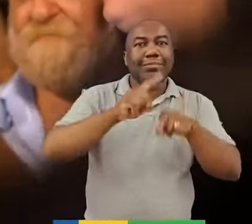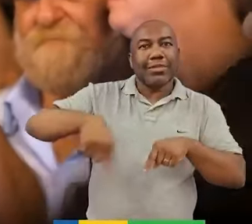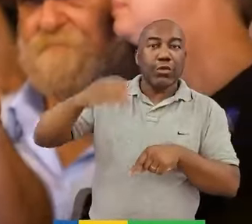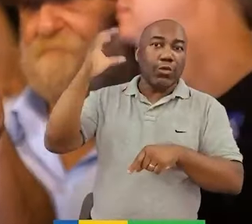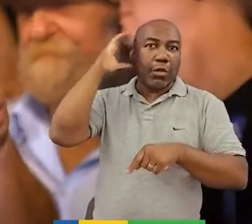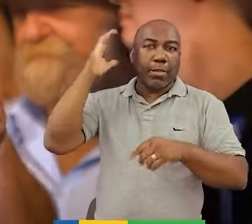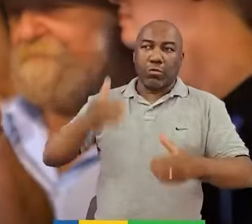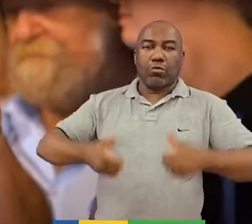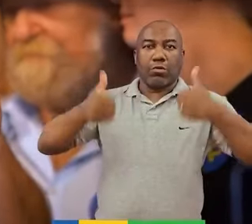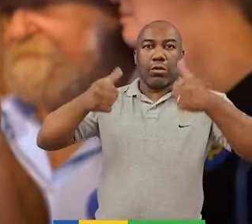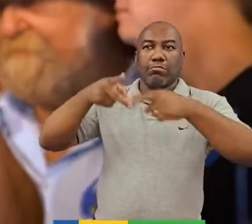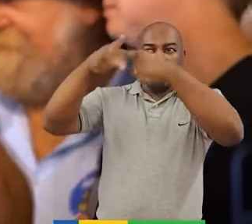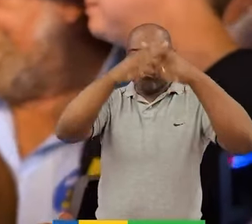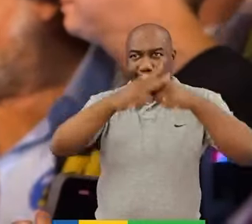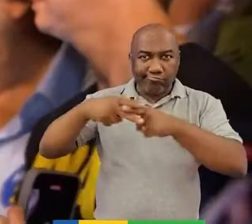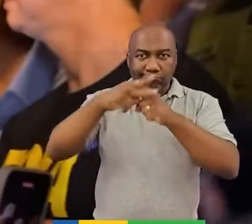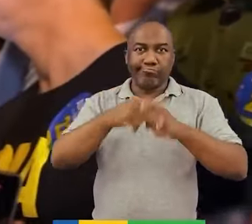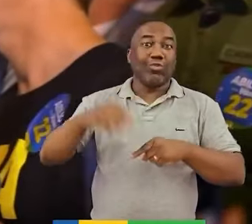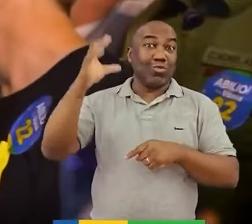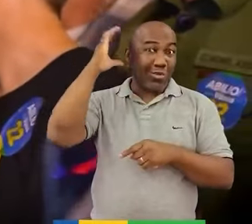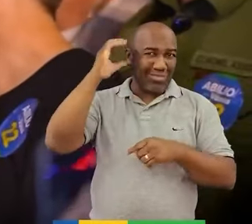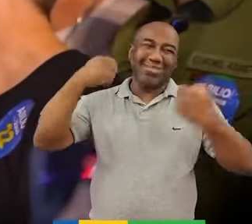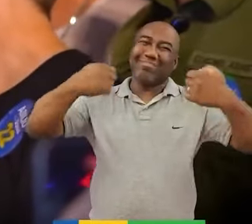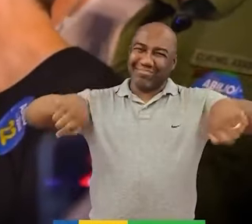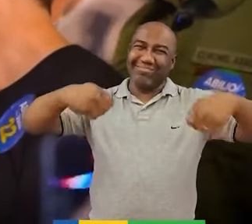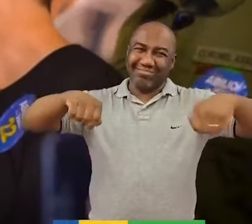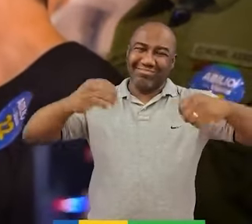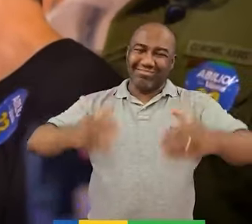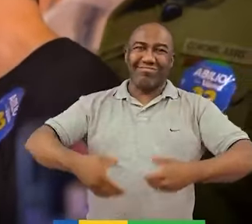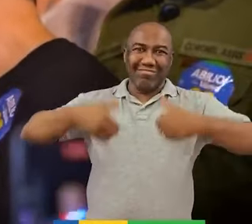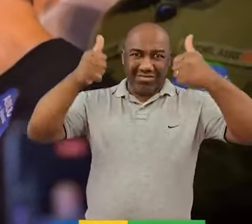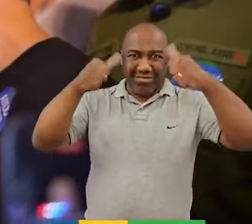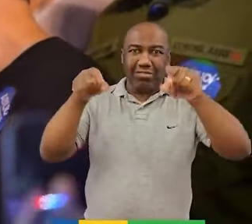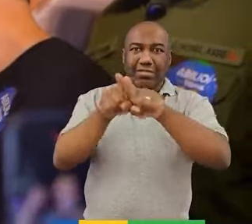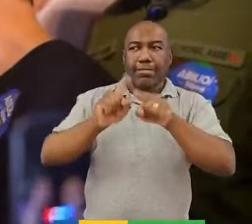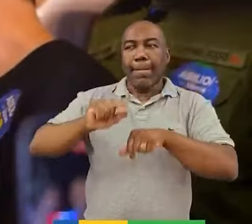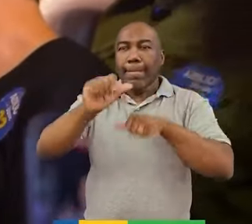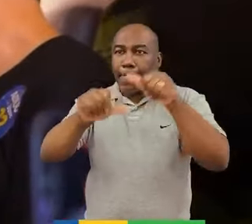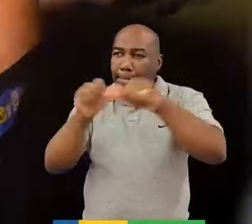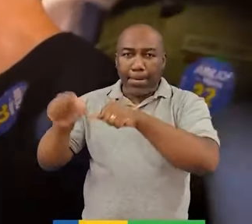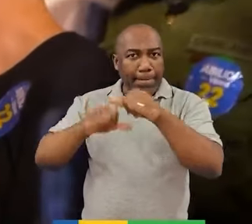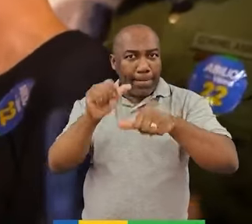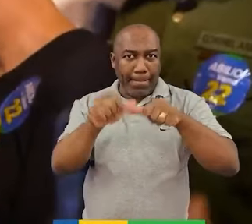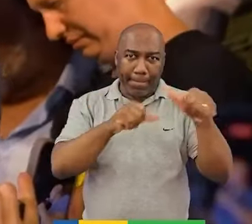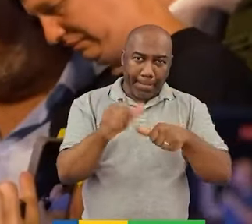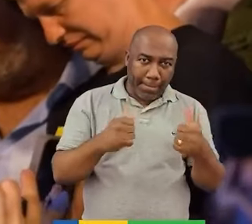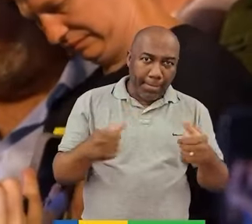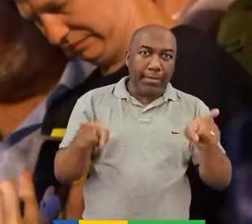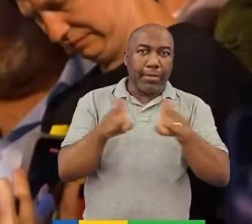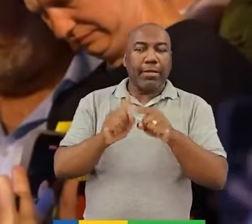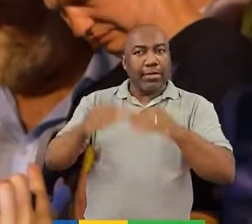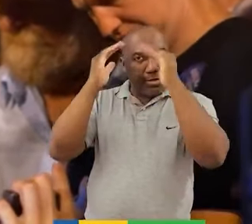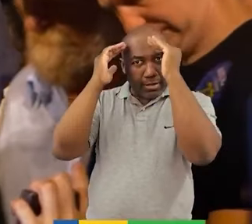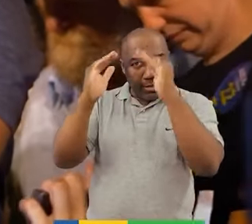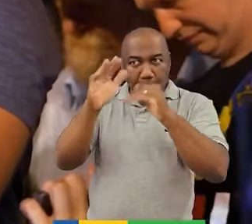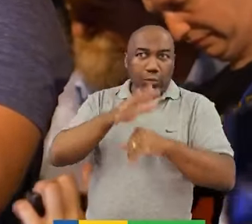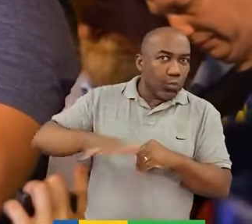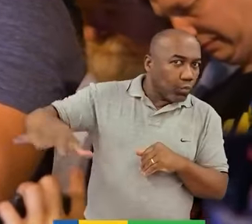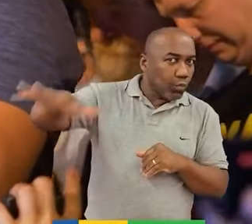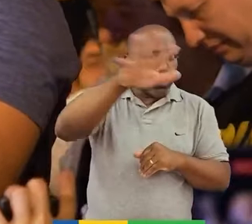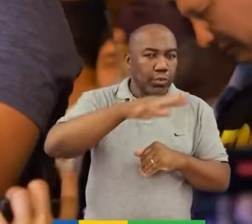uma cidade para resgatar, e esse resgate só vai acontecer com